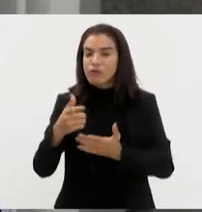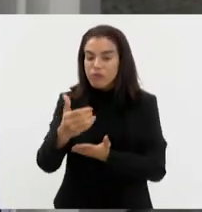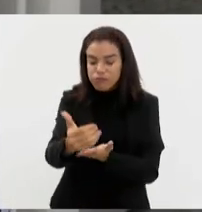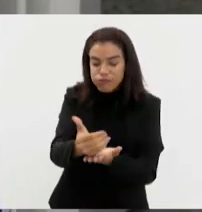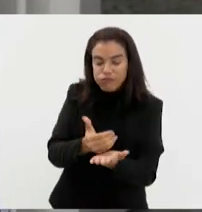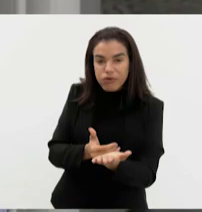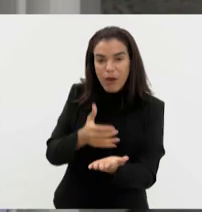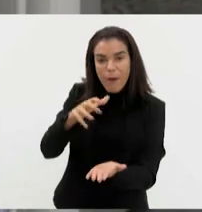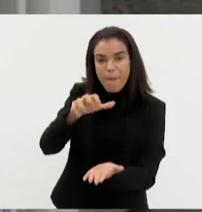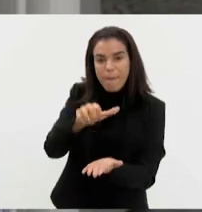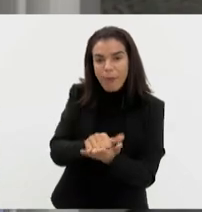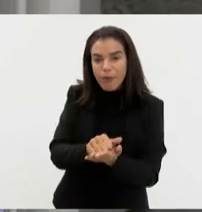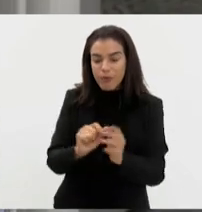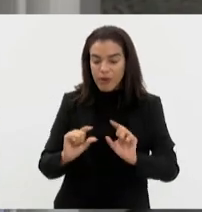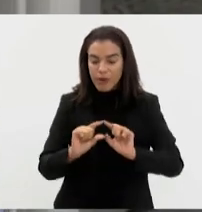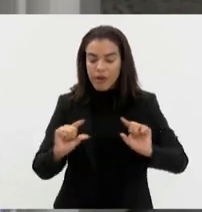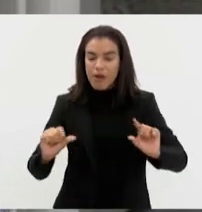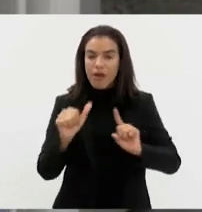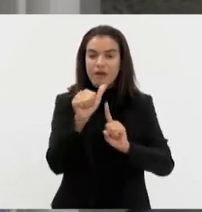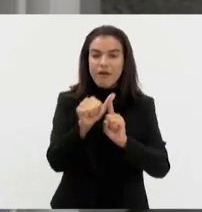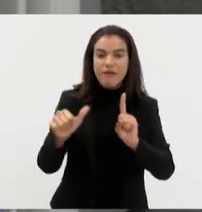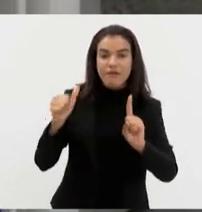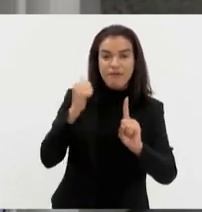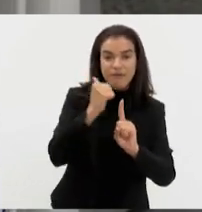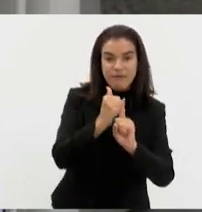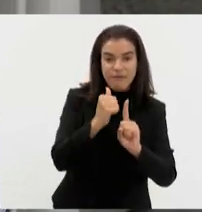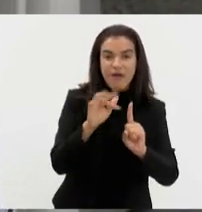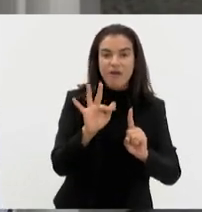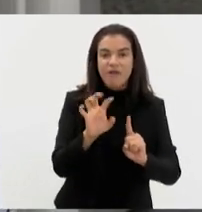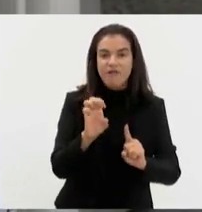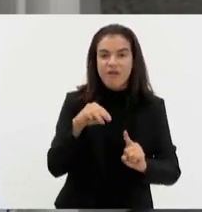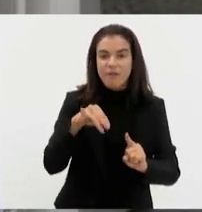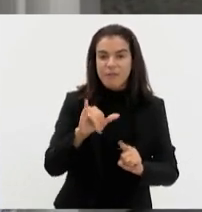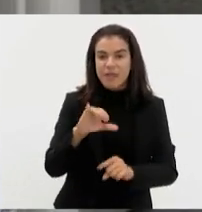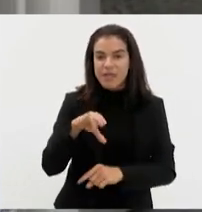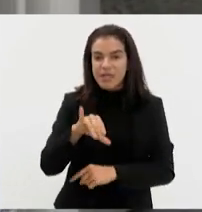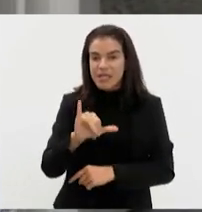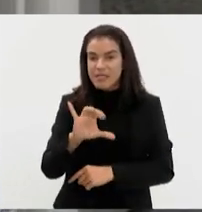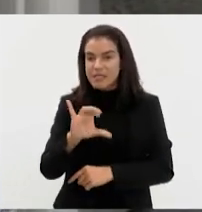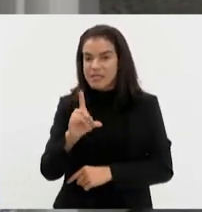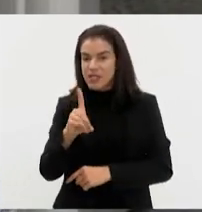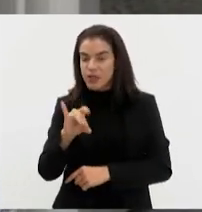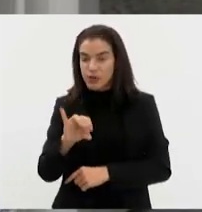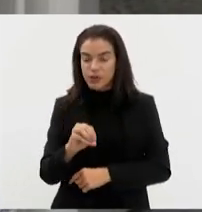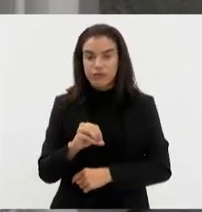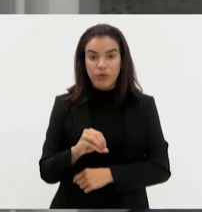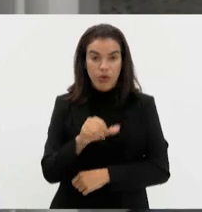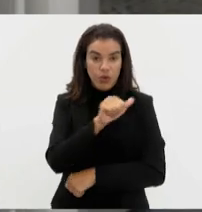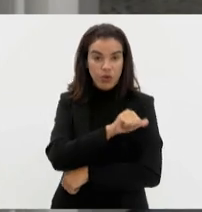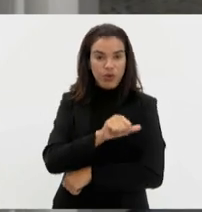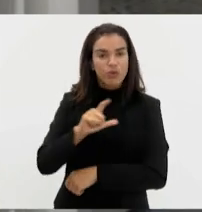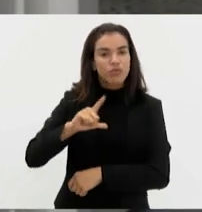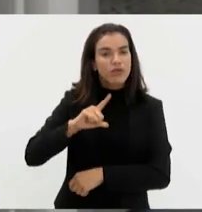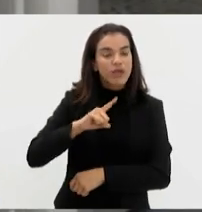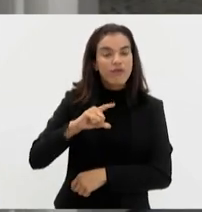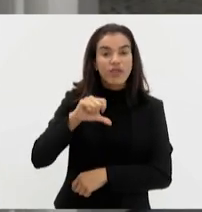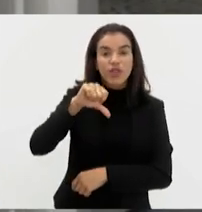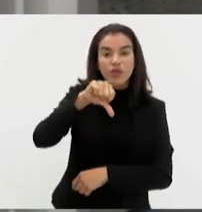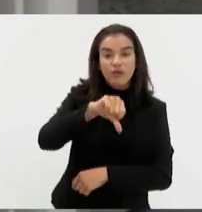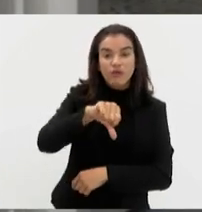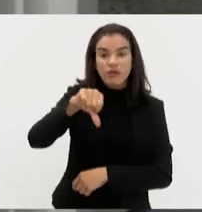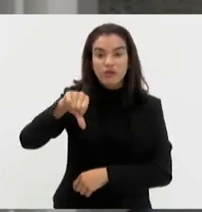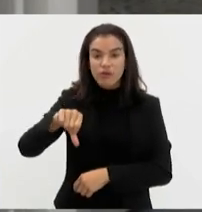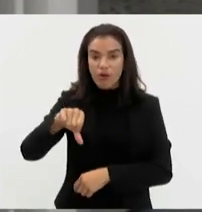o subcampo do feminicídio. Nós verificamos que no estado do Rio de Janeiro nós tivemos